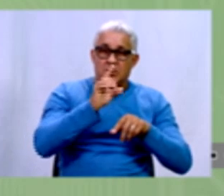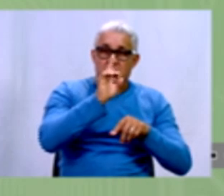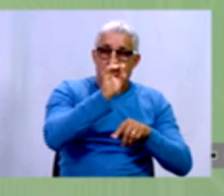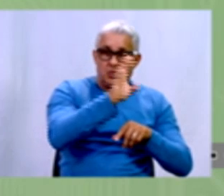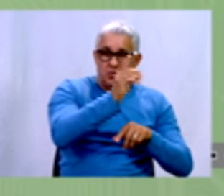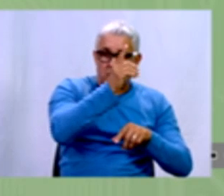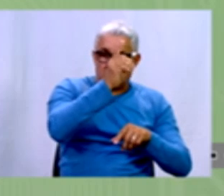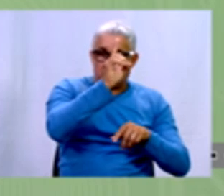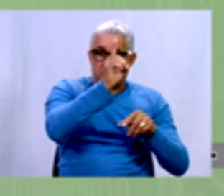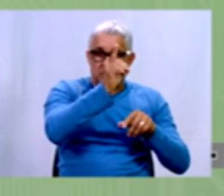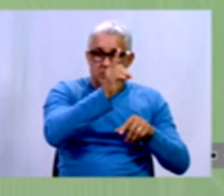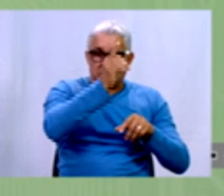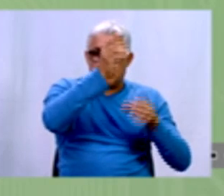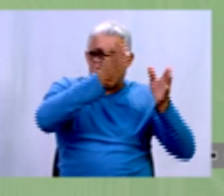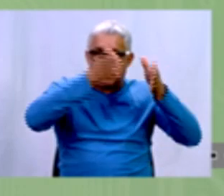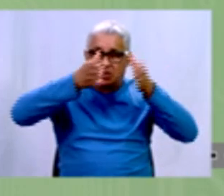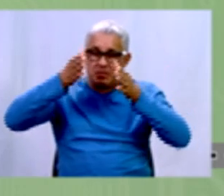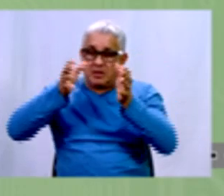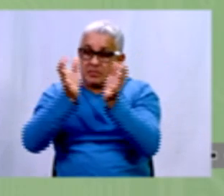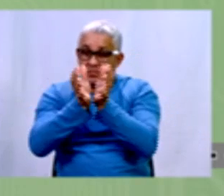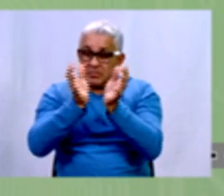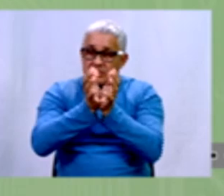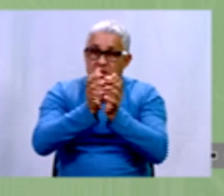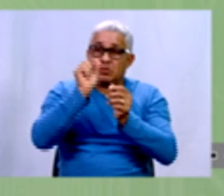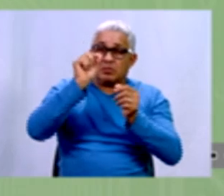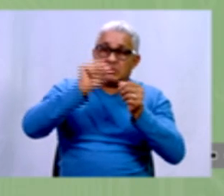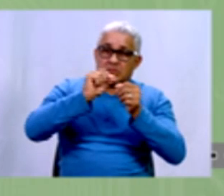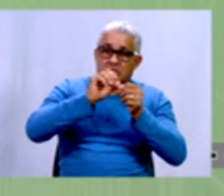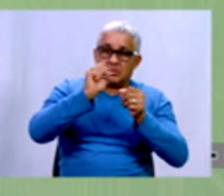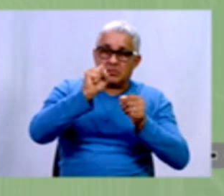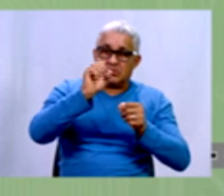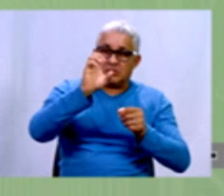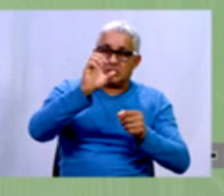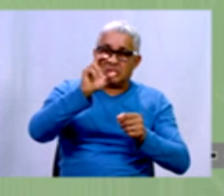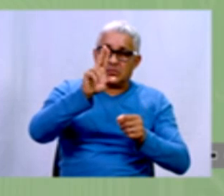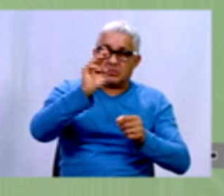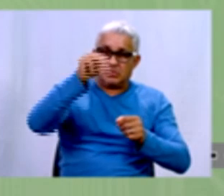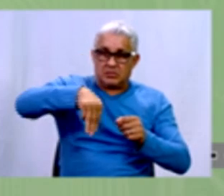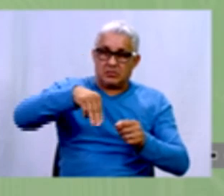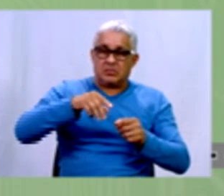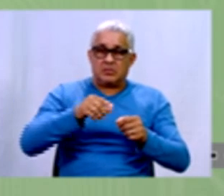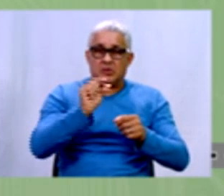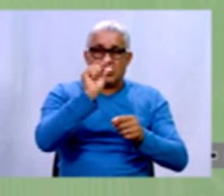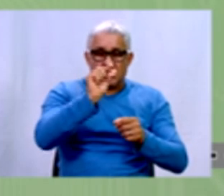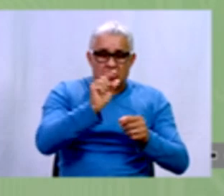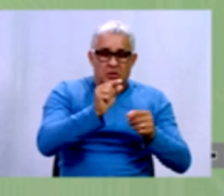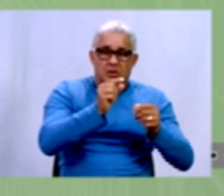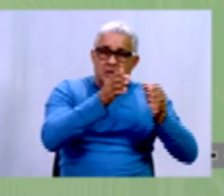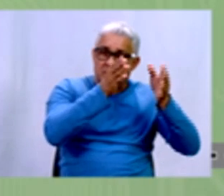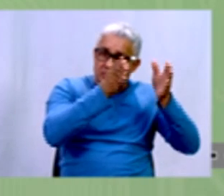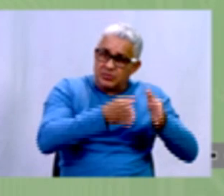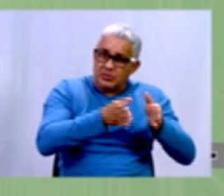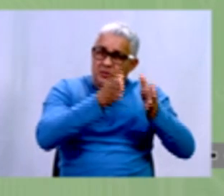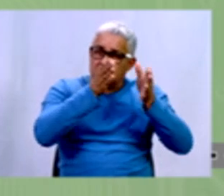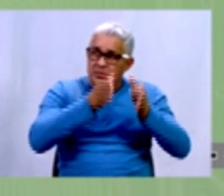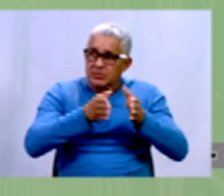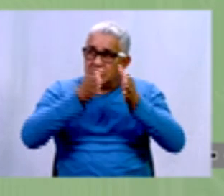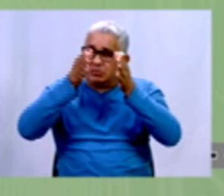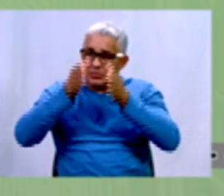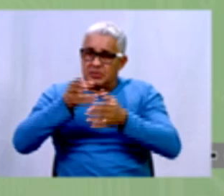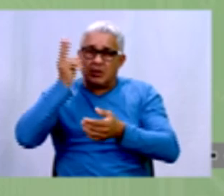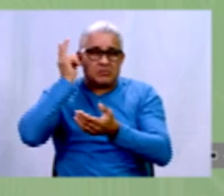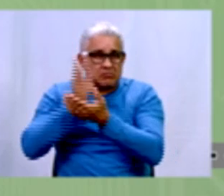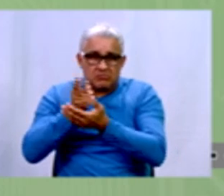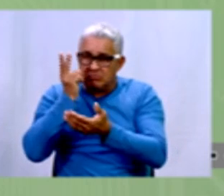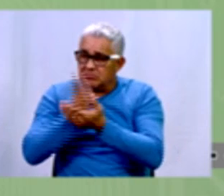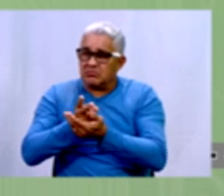vez, as equipes Scrum fazem um pouco de cada coisa durante todo o tempo, conforme é representado no gráfico aqui.